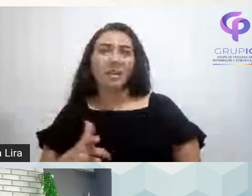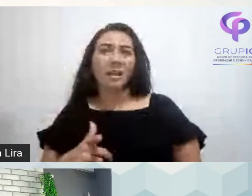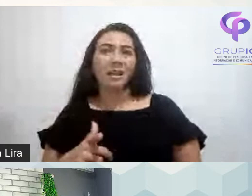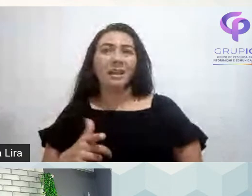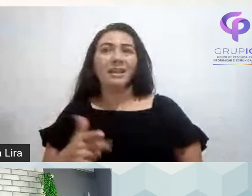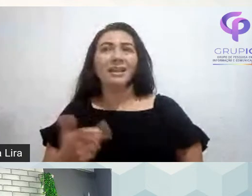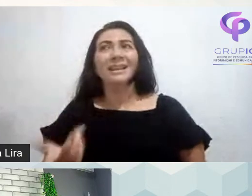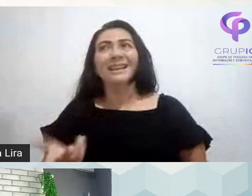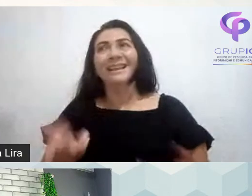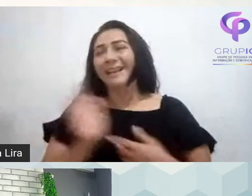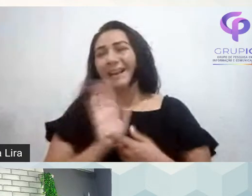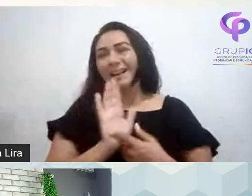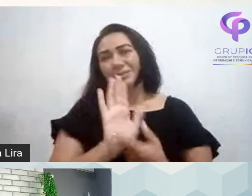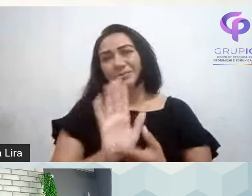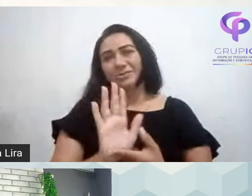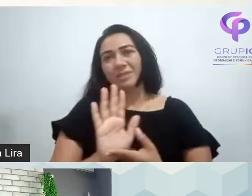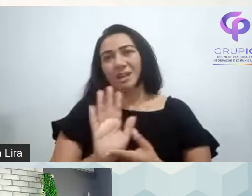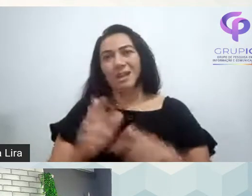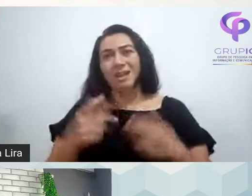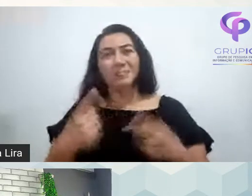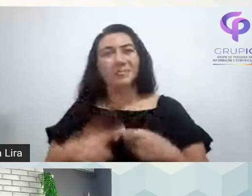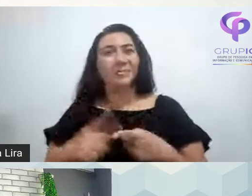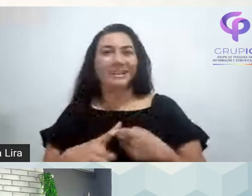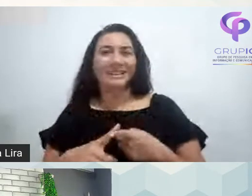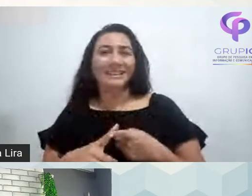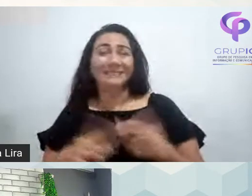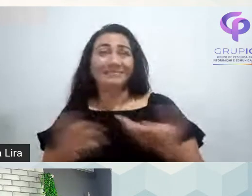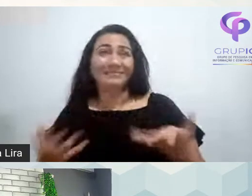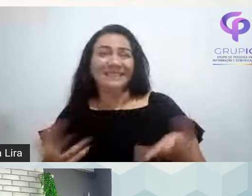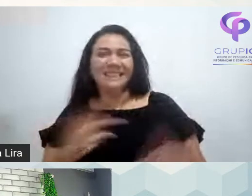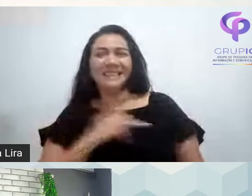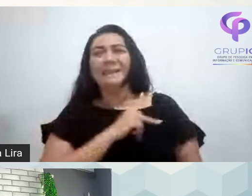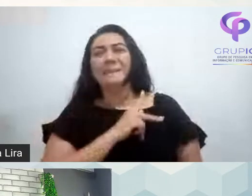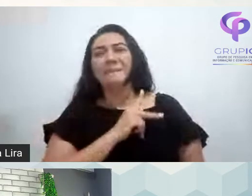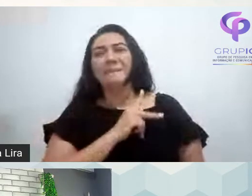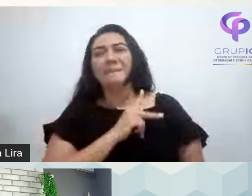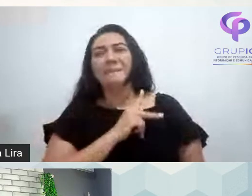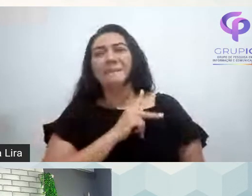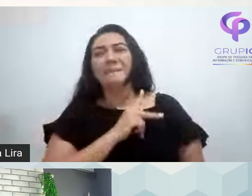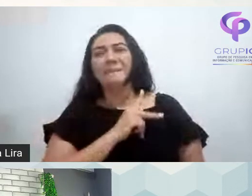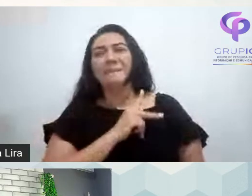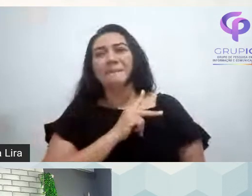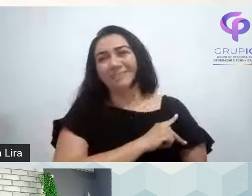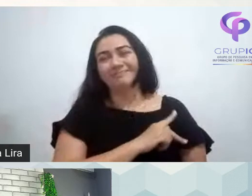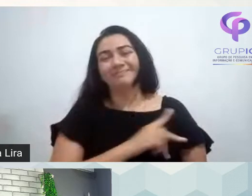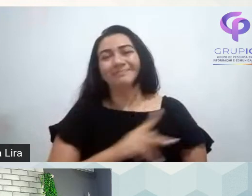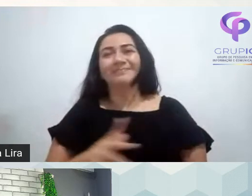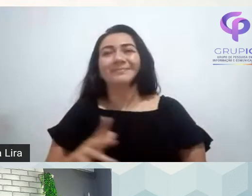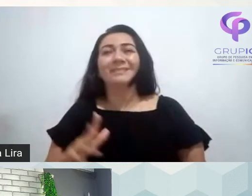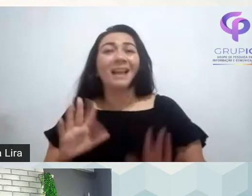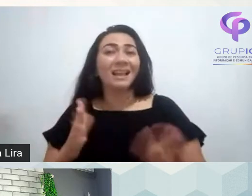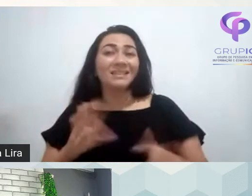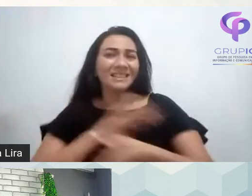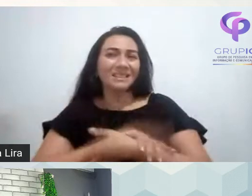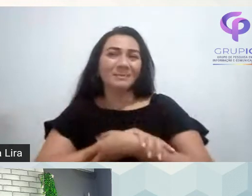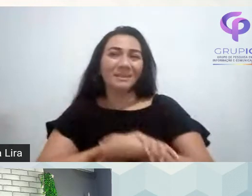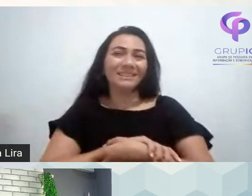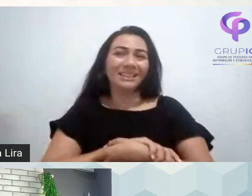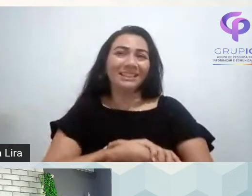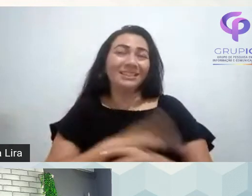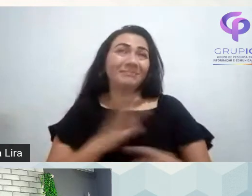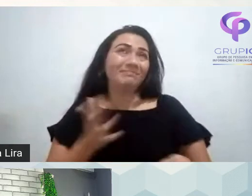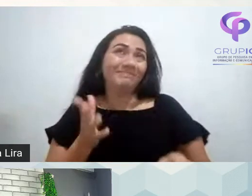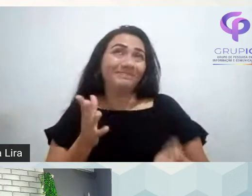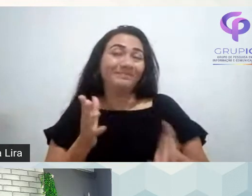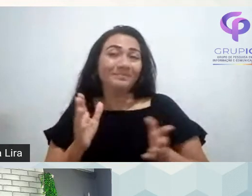problemas, N situações em que essa parceria, às vezes, ela pode ou não ser efetiva, né?